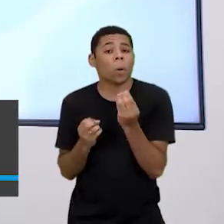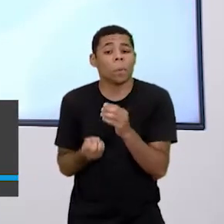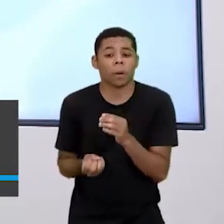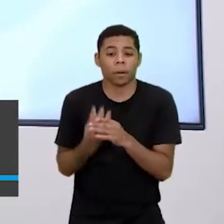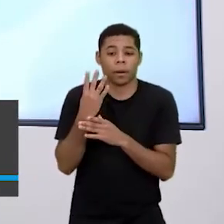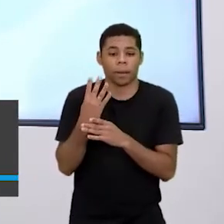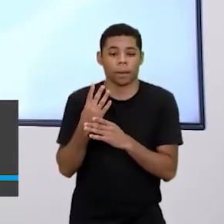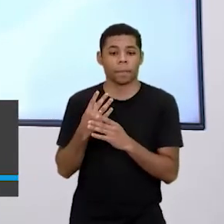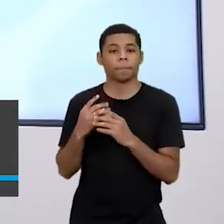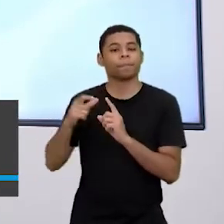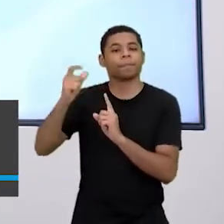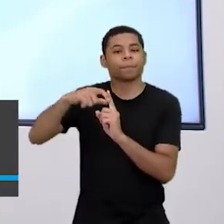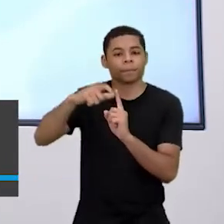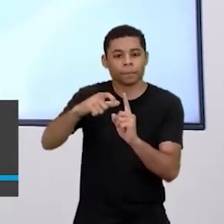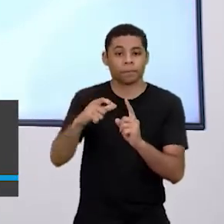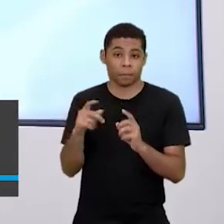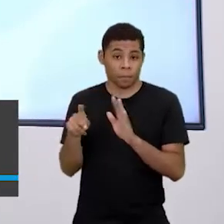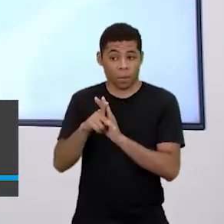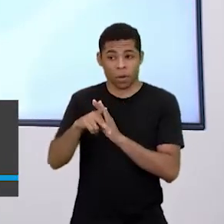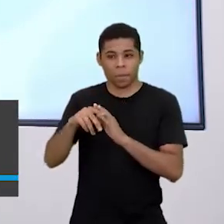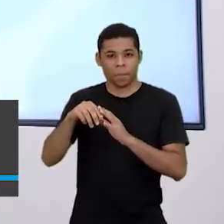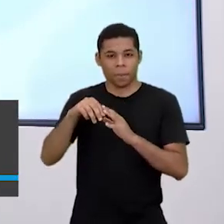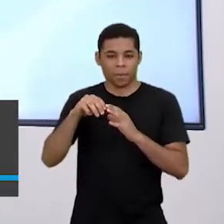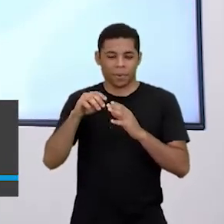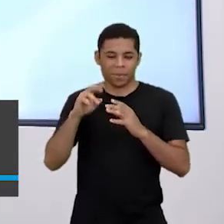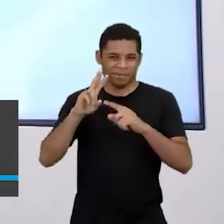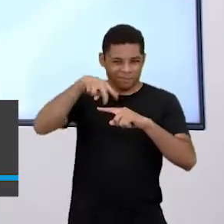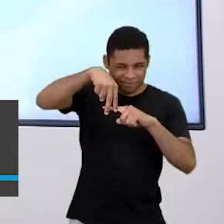criar as personagens da Marvel, né?